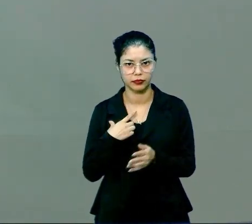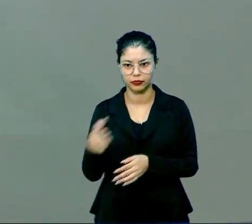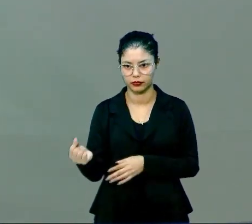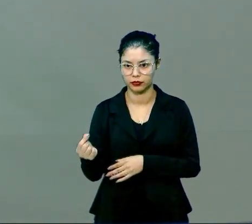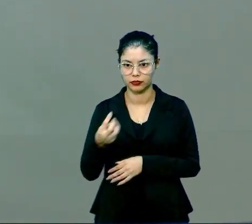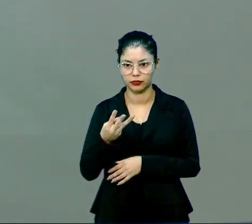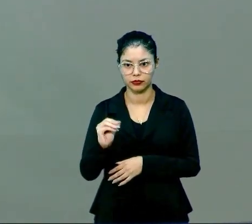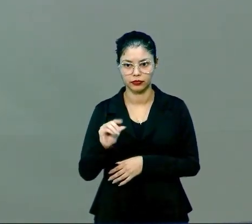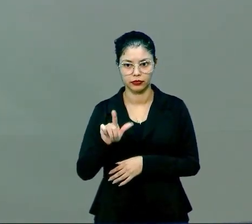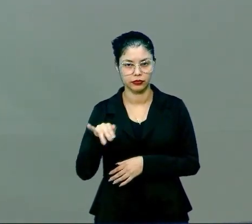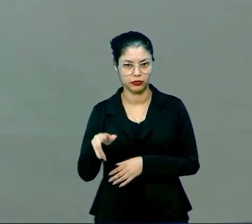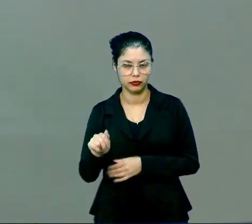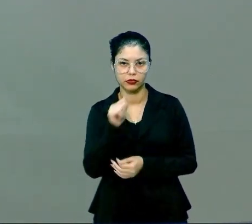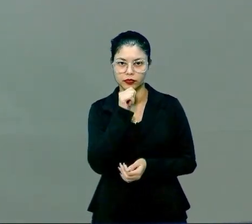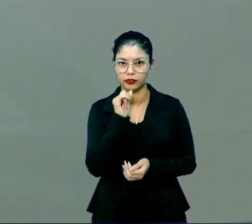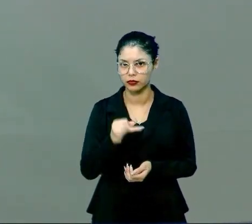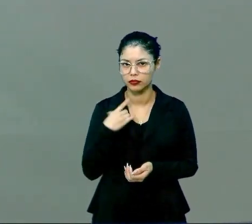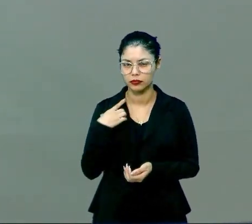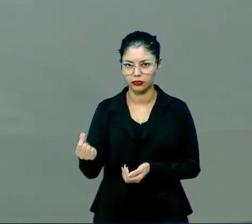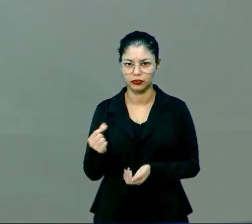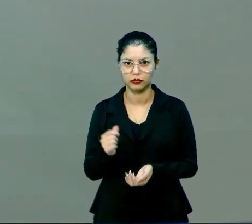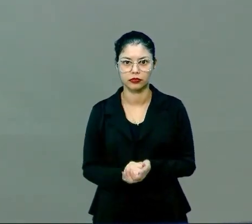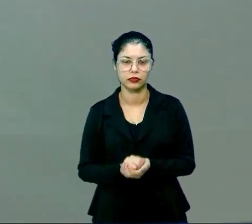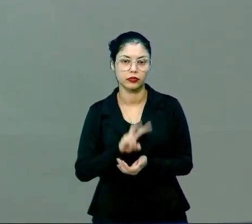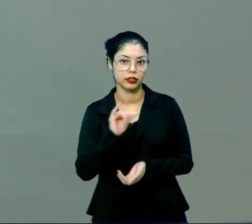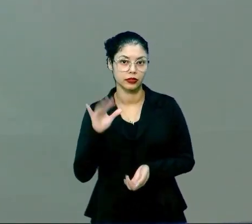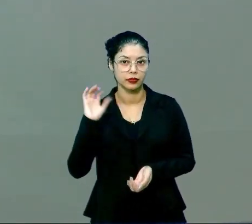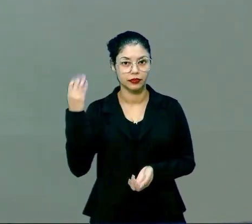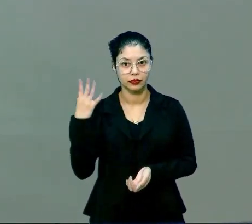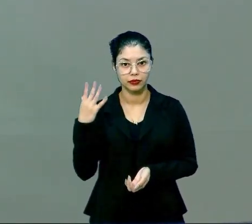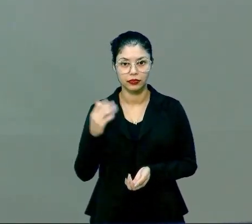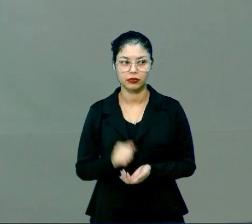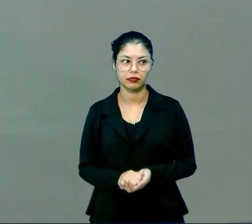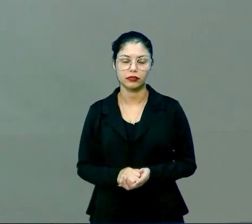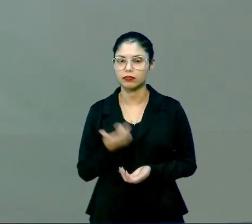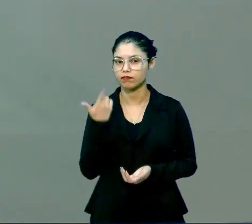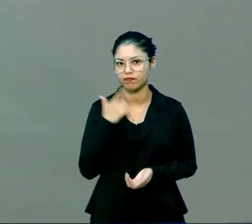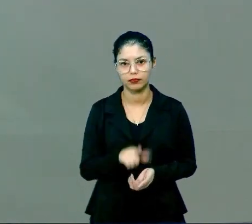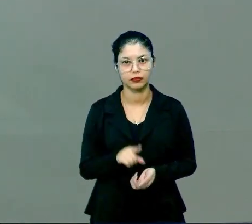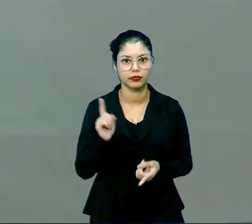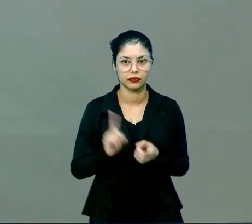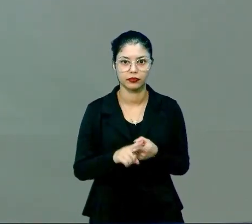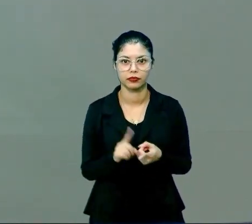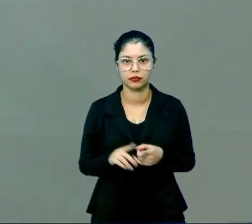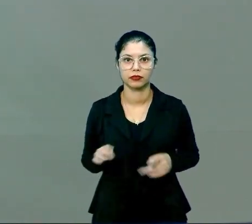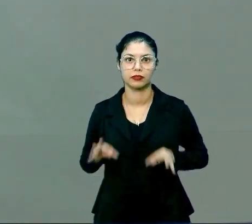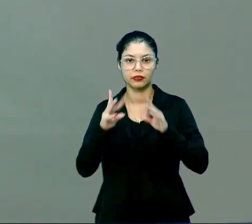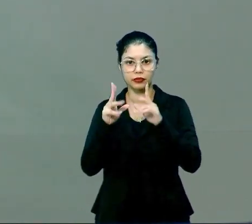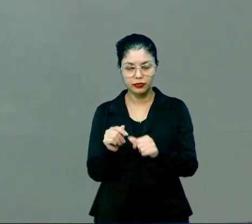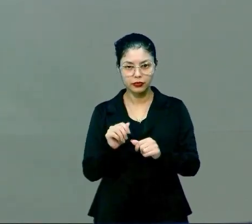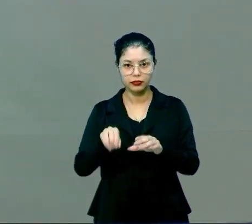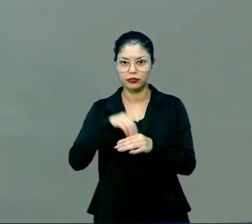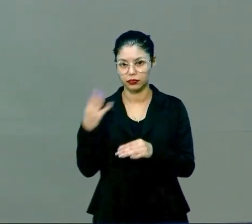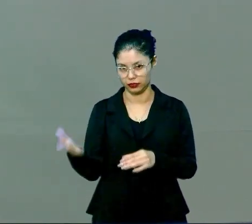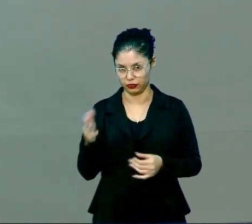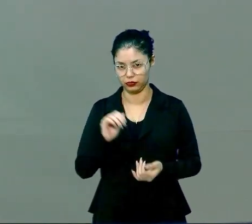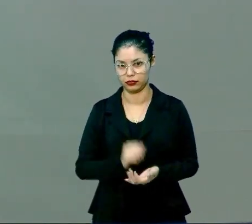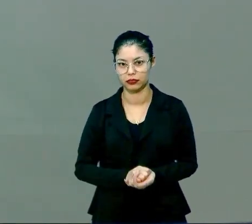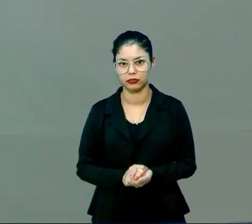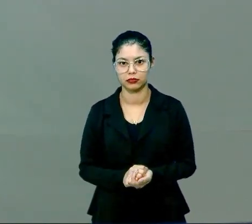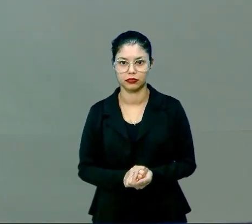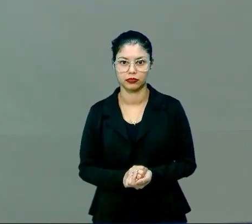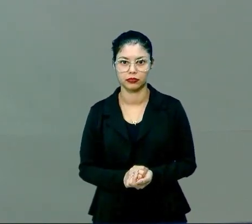ultrapassar as 30 linhas. Se eu ultrapassar as 30 linhas, eu corro o risco da minha redação nem ser corrigida. Porque tudo que tiver fora da